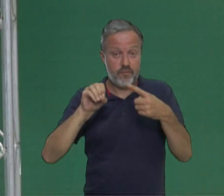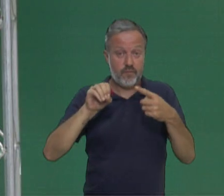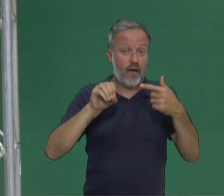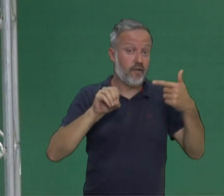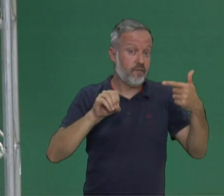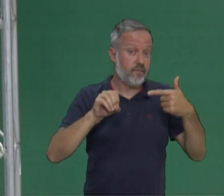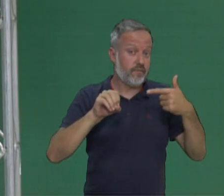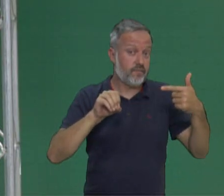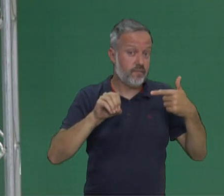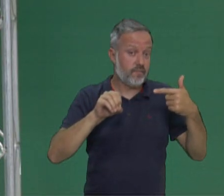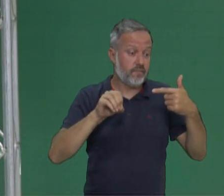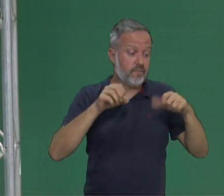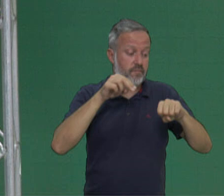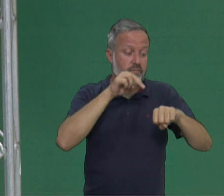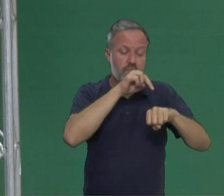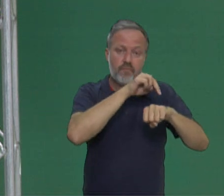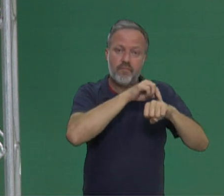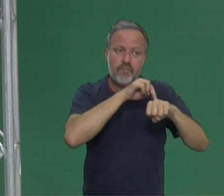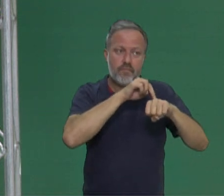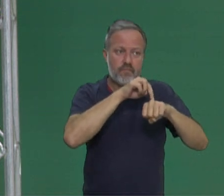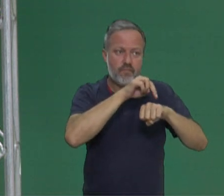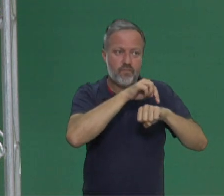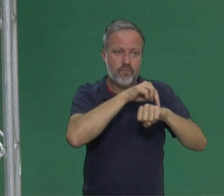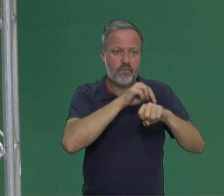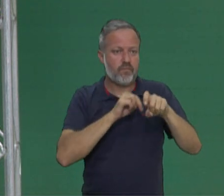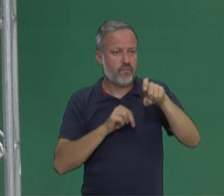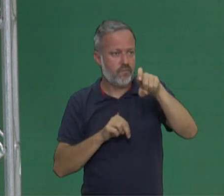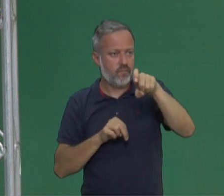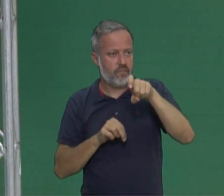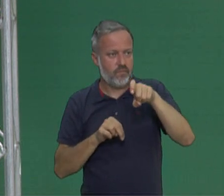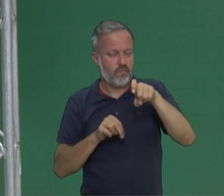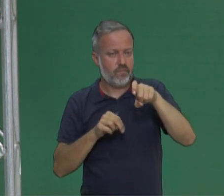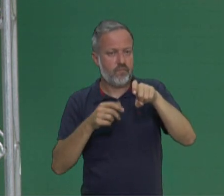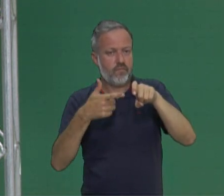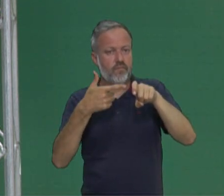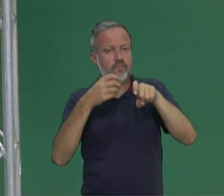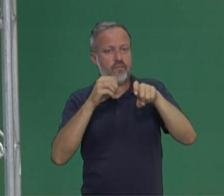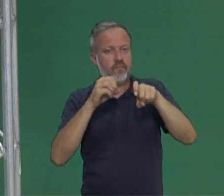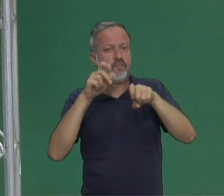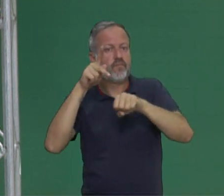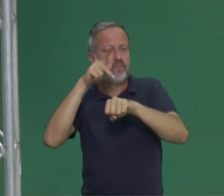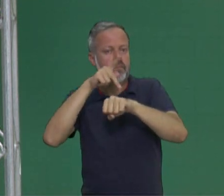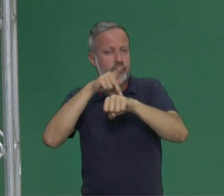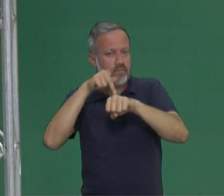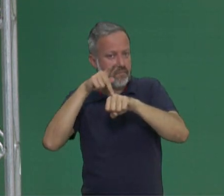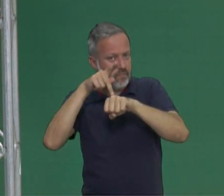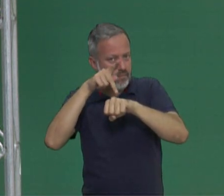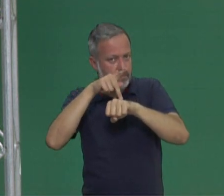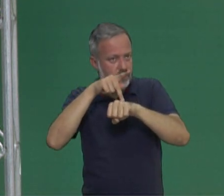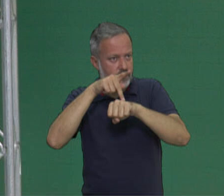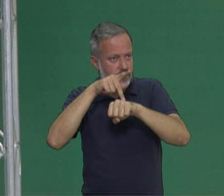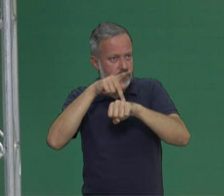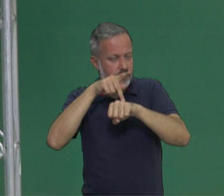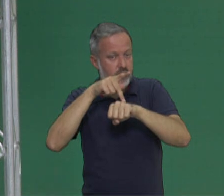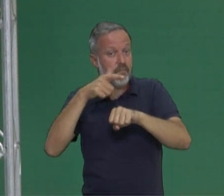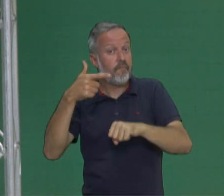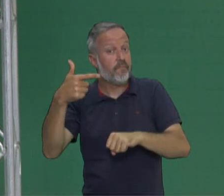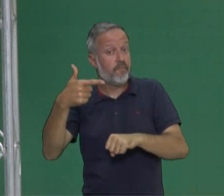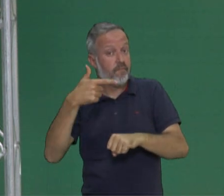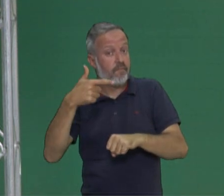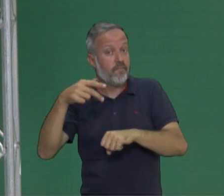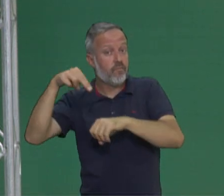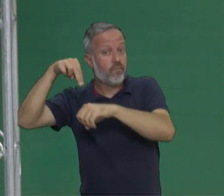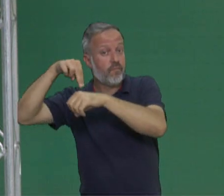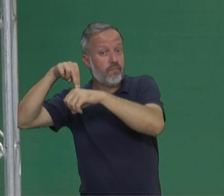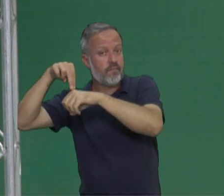nêutrons. Então, pense. X, 20 prótons e 22